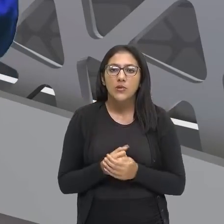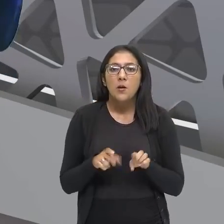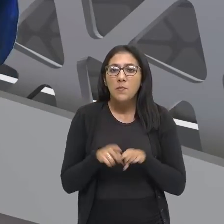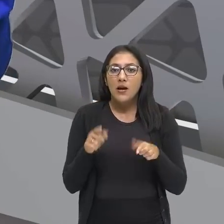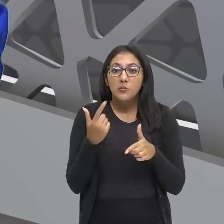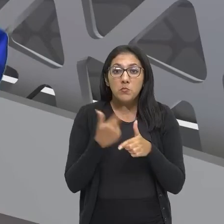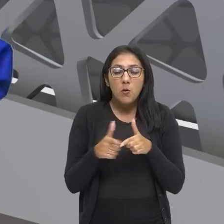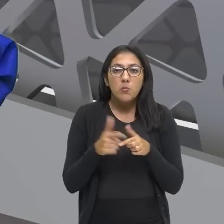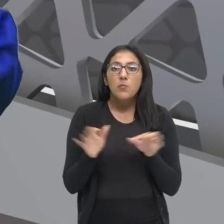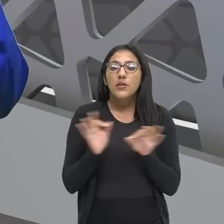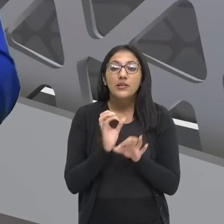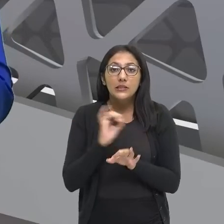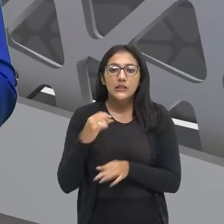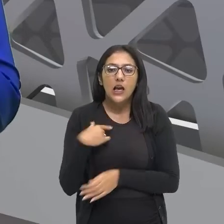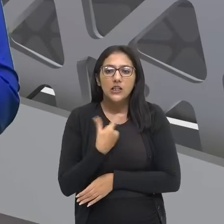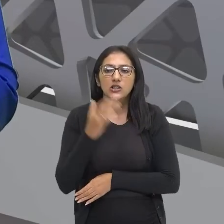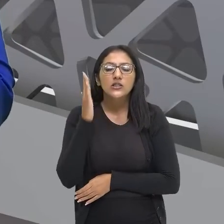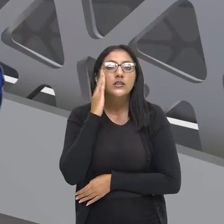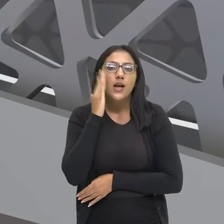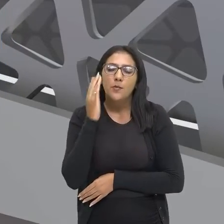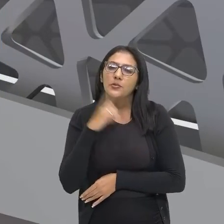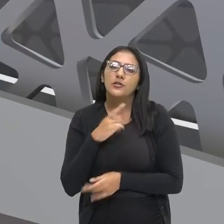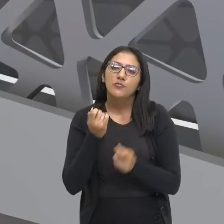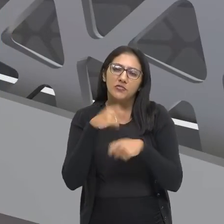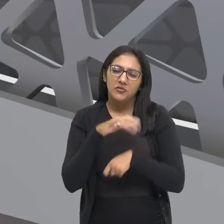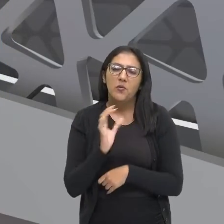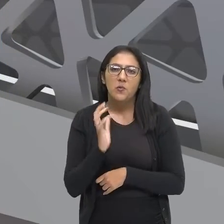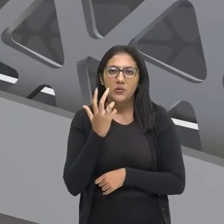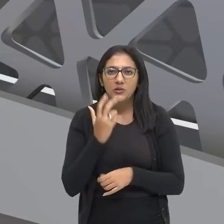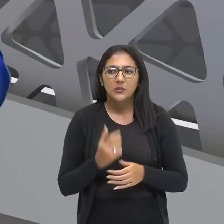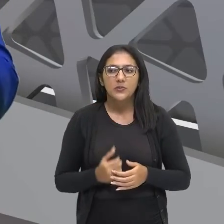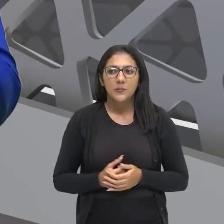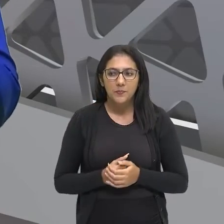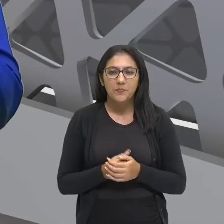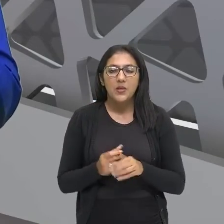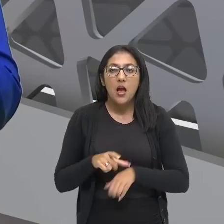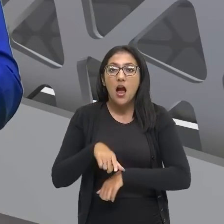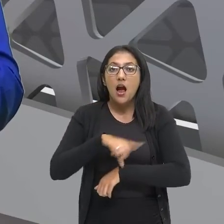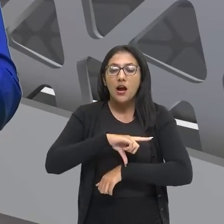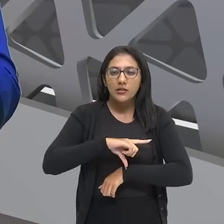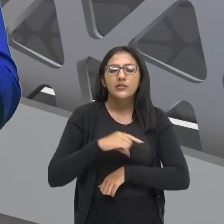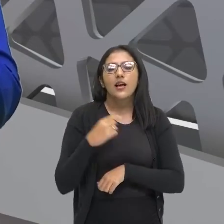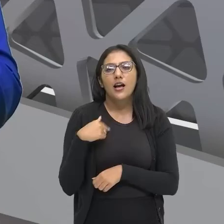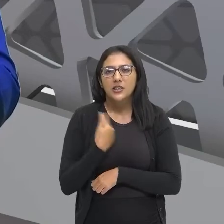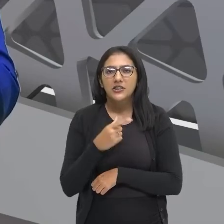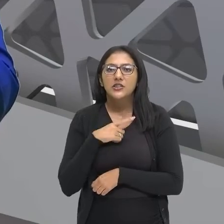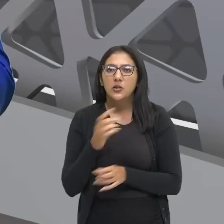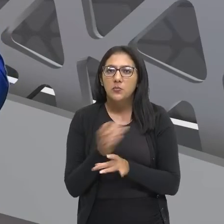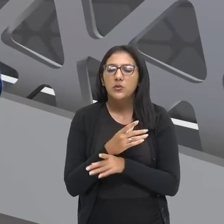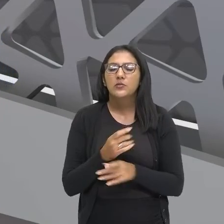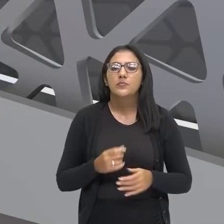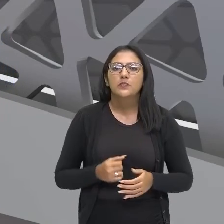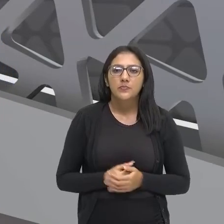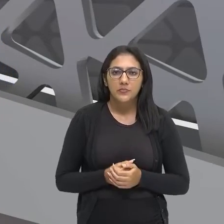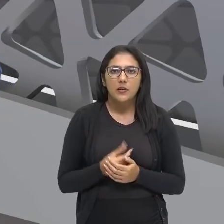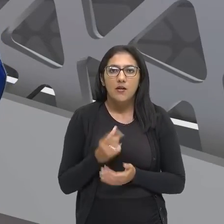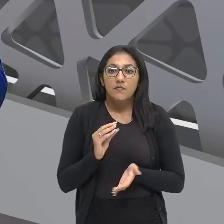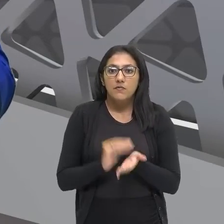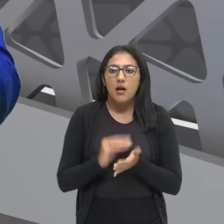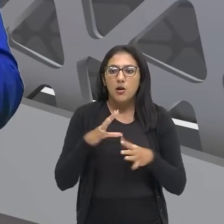uma estabilidade muito grande de energia, certo? Nós temos horários até em alguns locais que